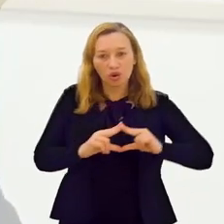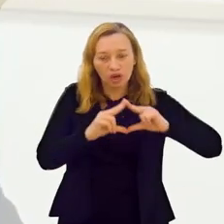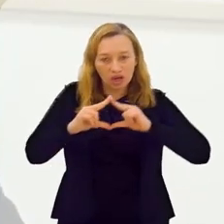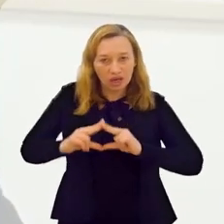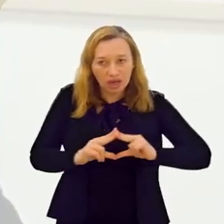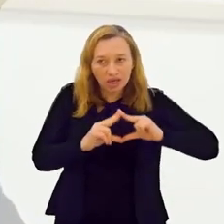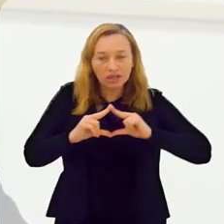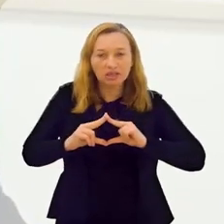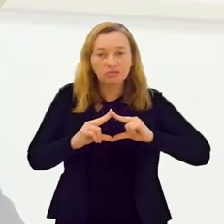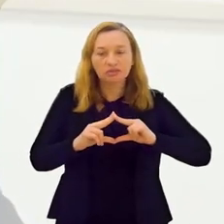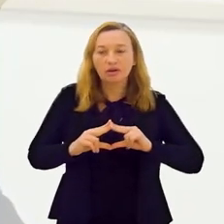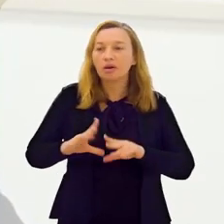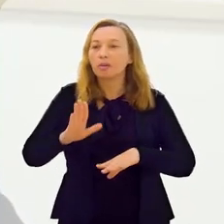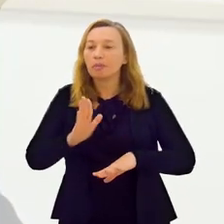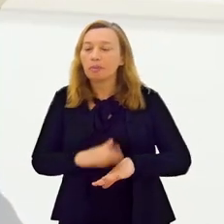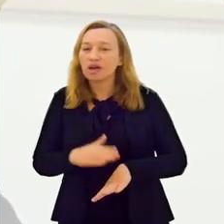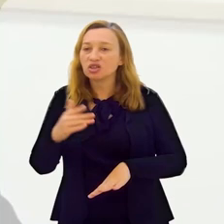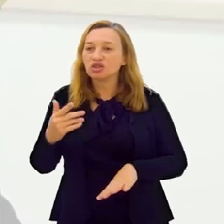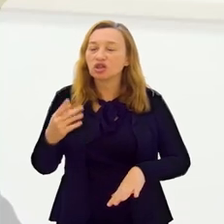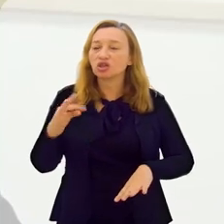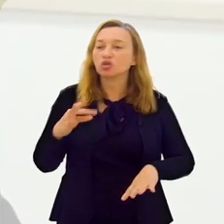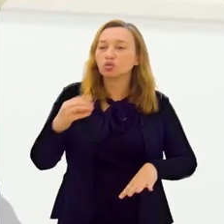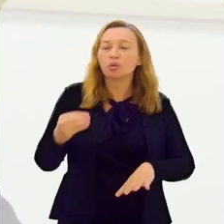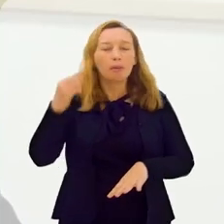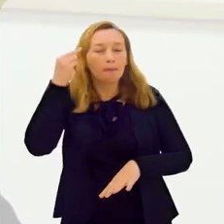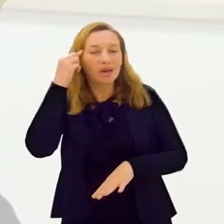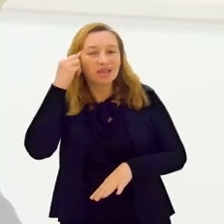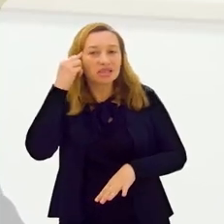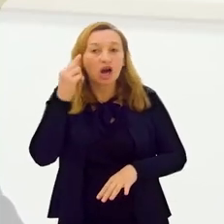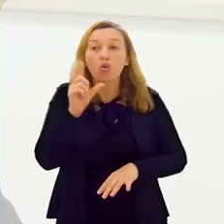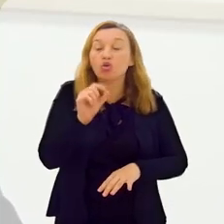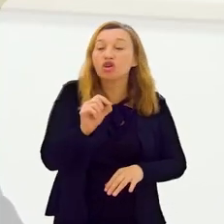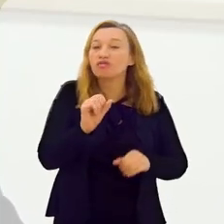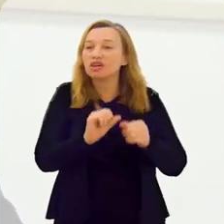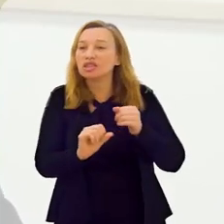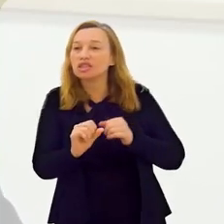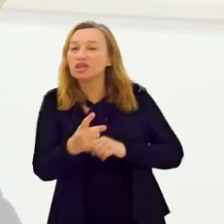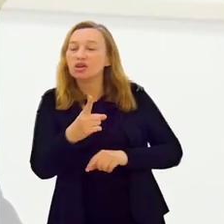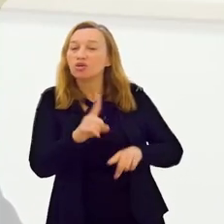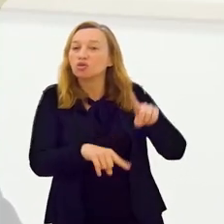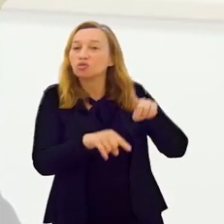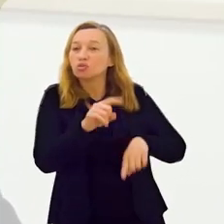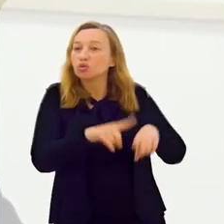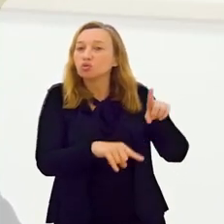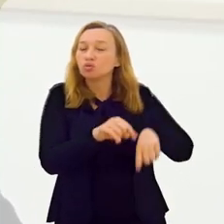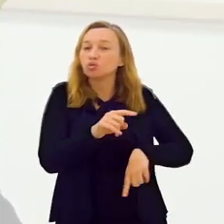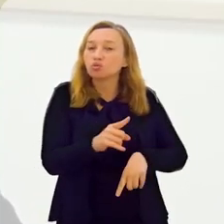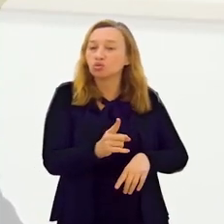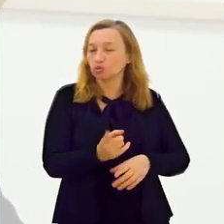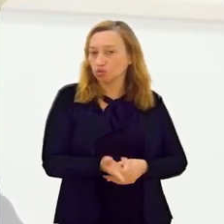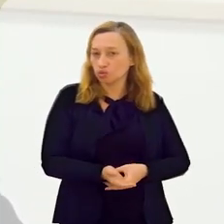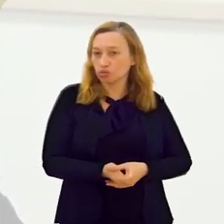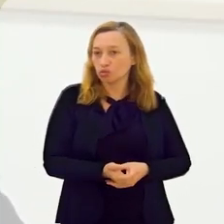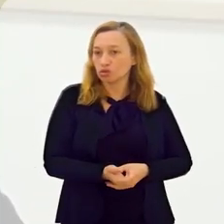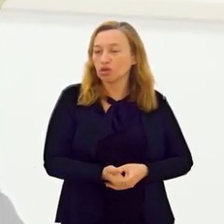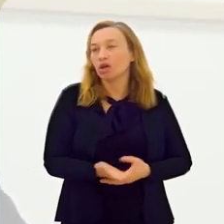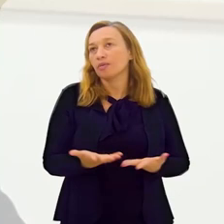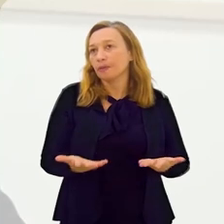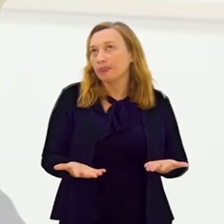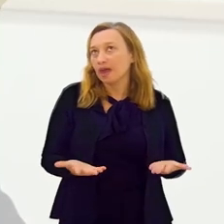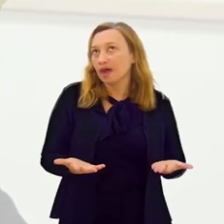coleta seletiva, mas muito mais do que a coleta seletiva, é pensar o que é que vai fazer com esses